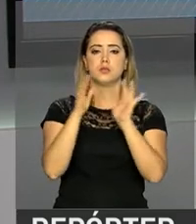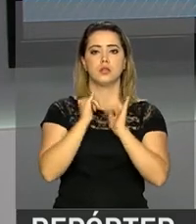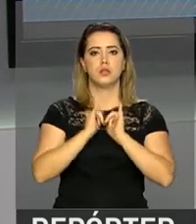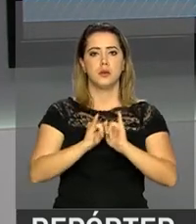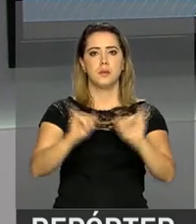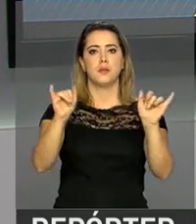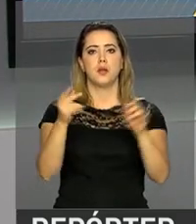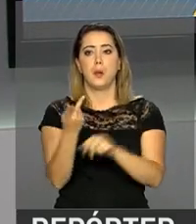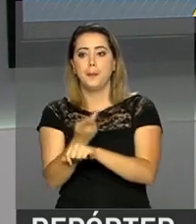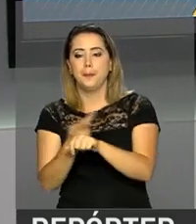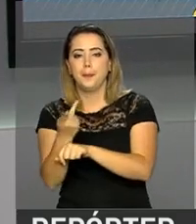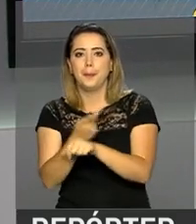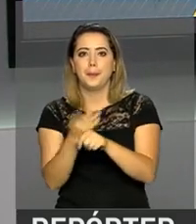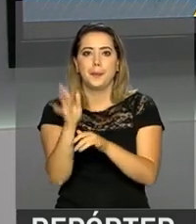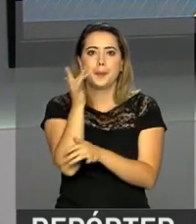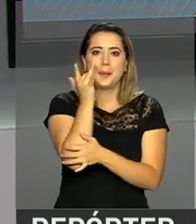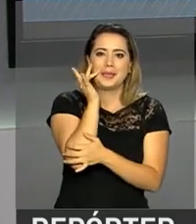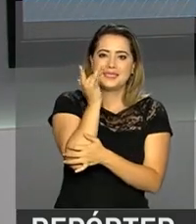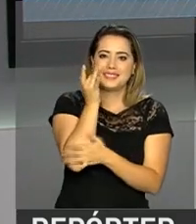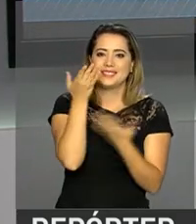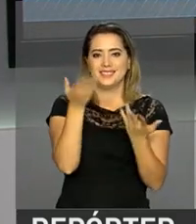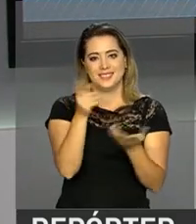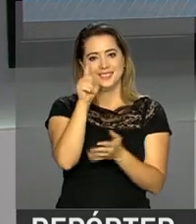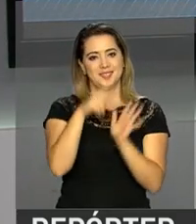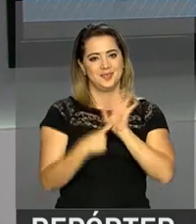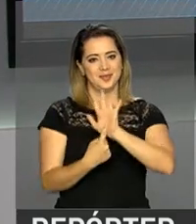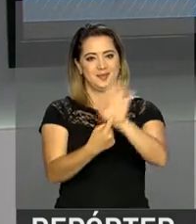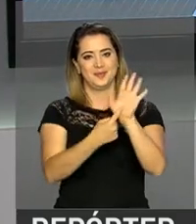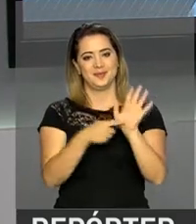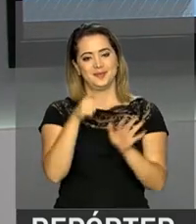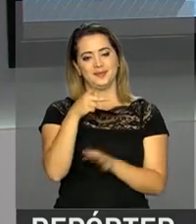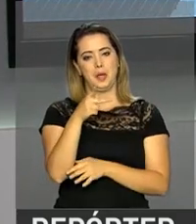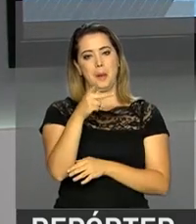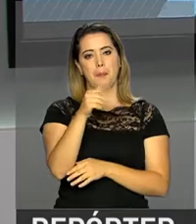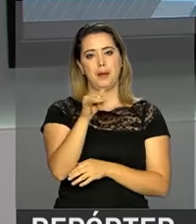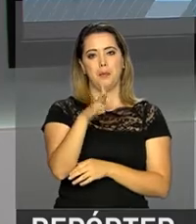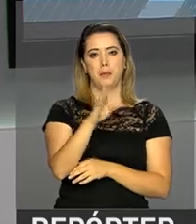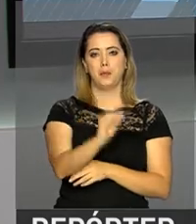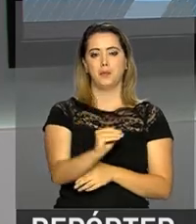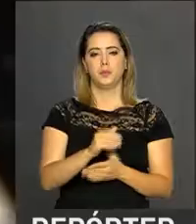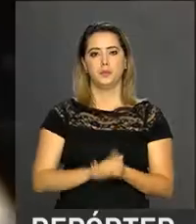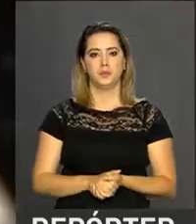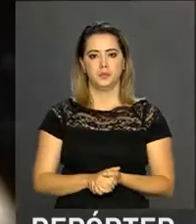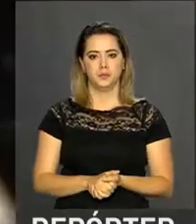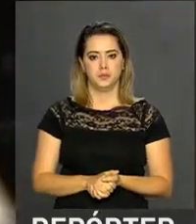campanha Caça ao Tesouro. Quem mostra pra gente é o repórter Pablo Mundim.